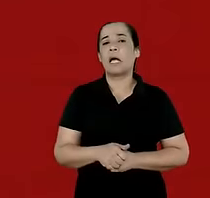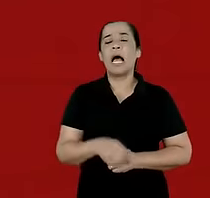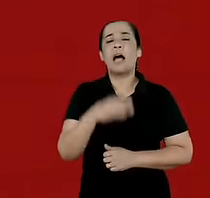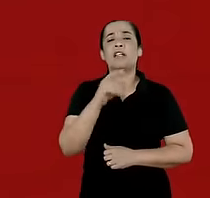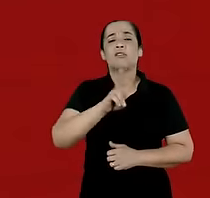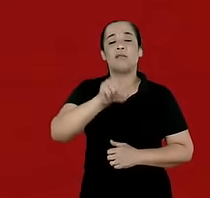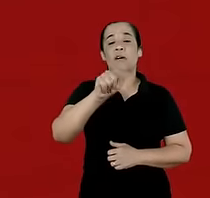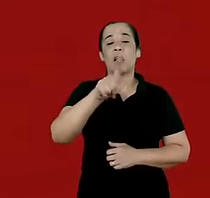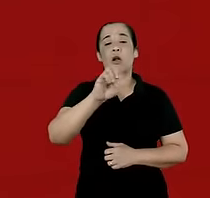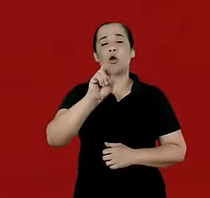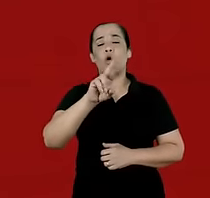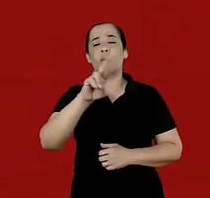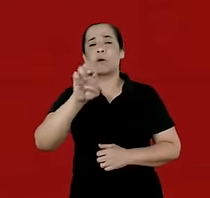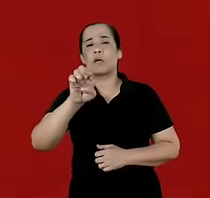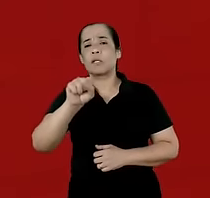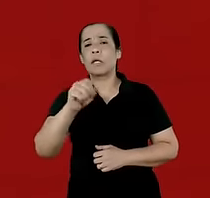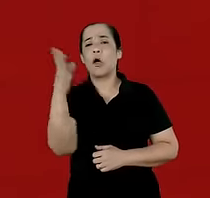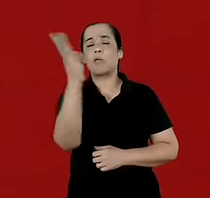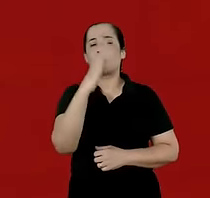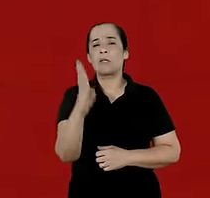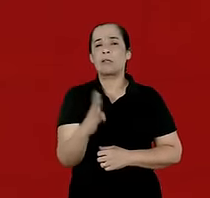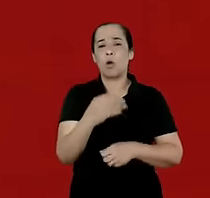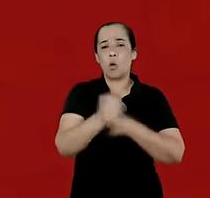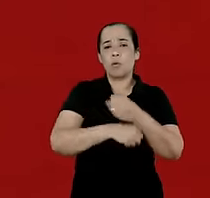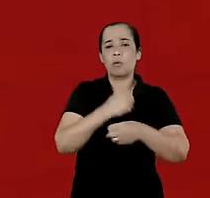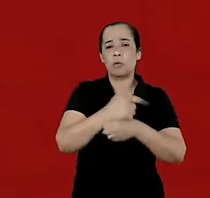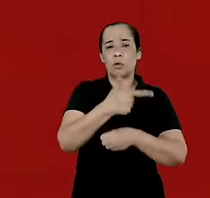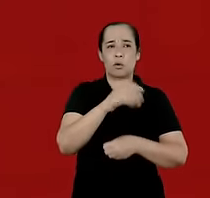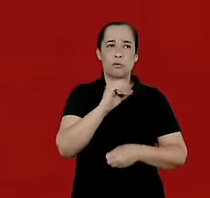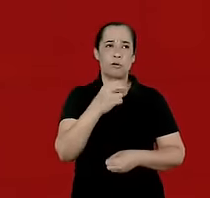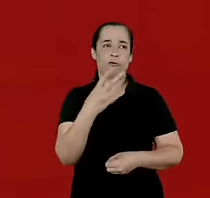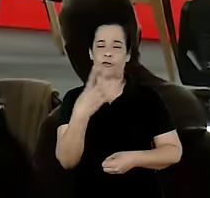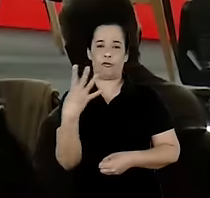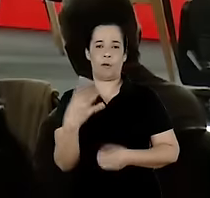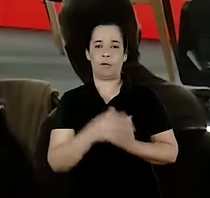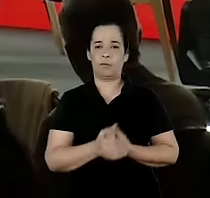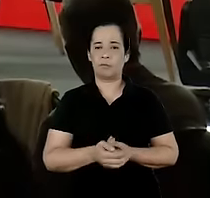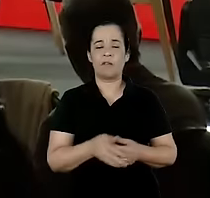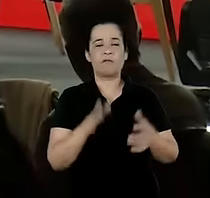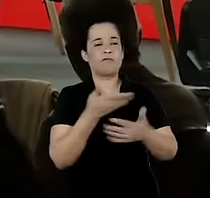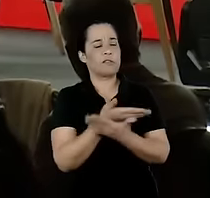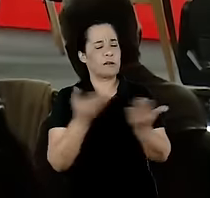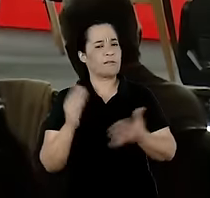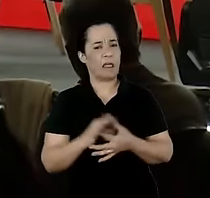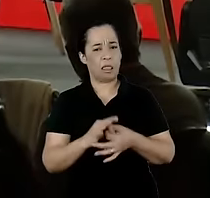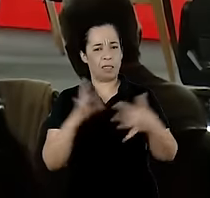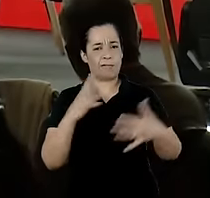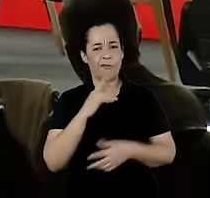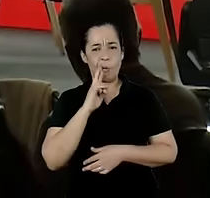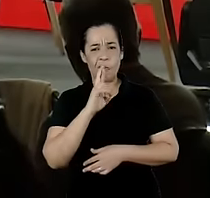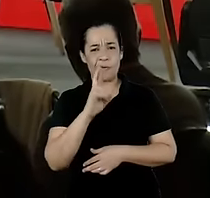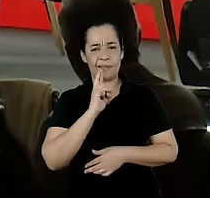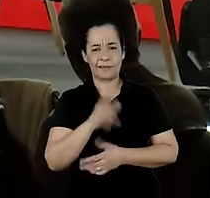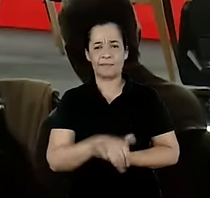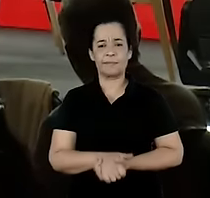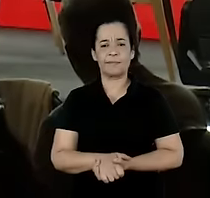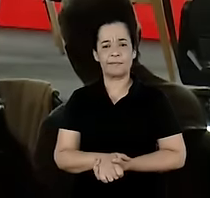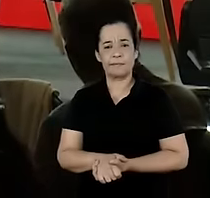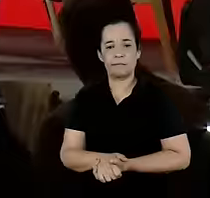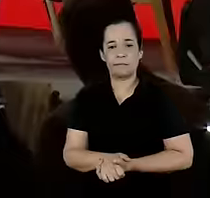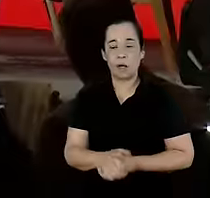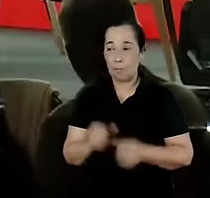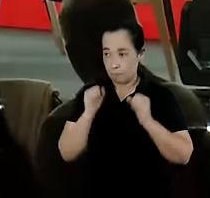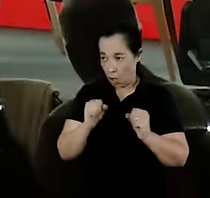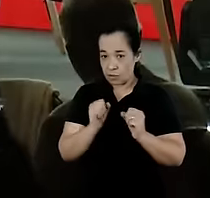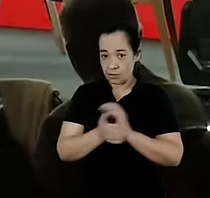2024 não tá dizendo especificamente para quem então fiquem à vontade para responder vou vou pular vou